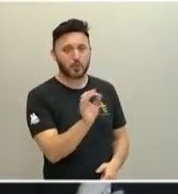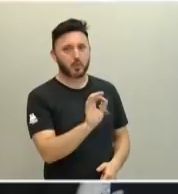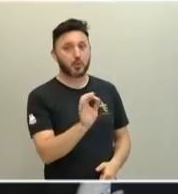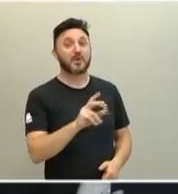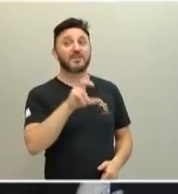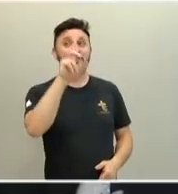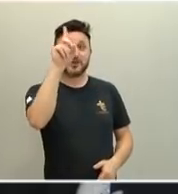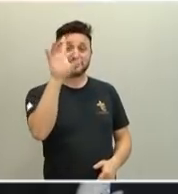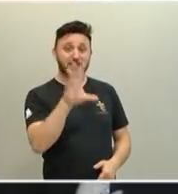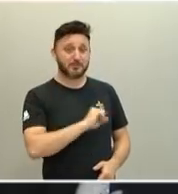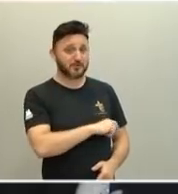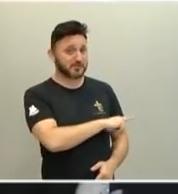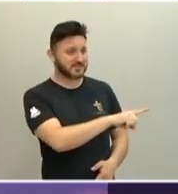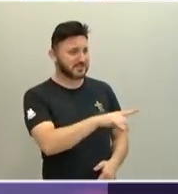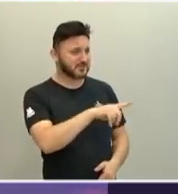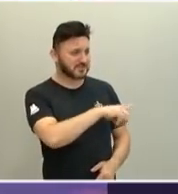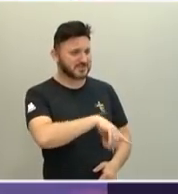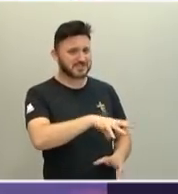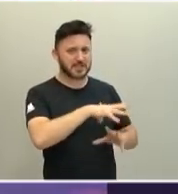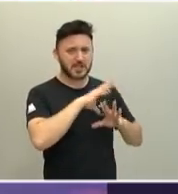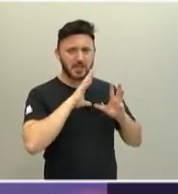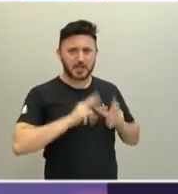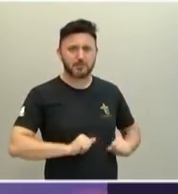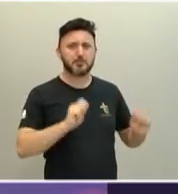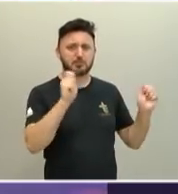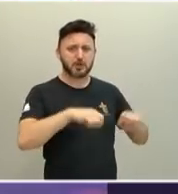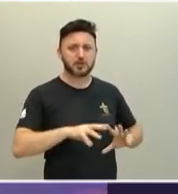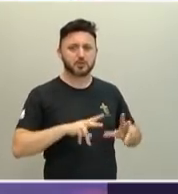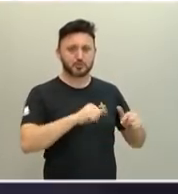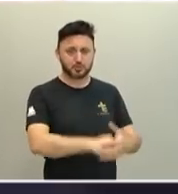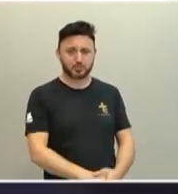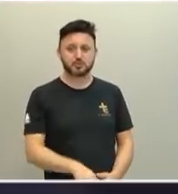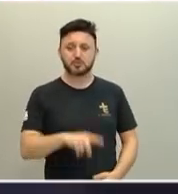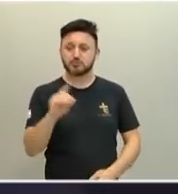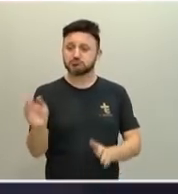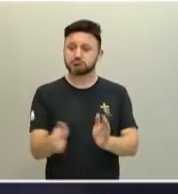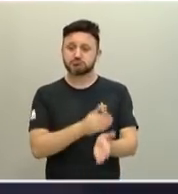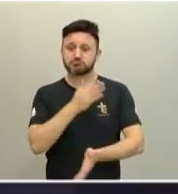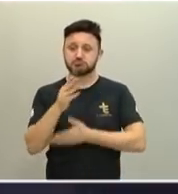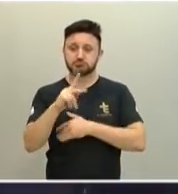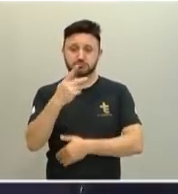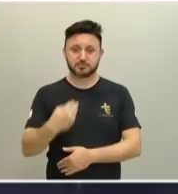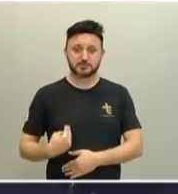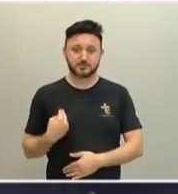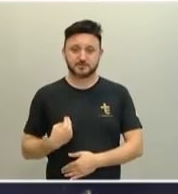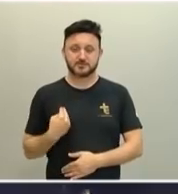que te ama e pode tudo. Você tem um Deus maravilhoso.